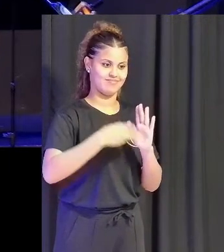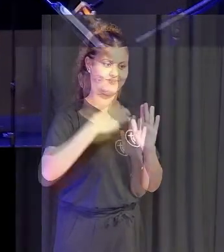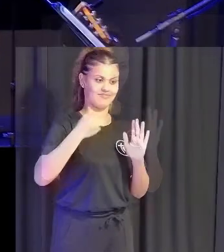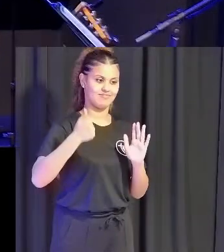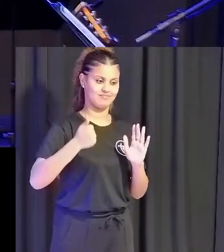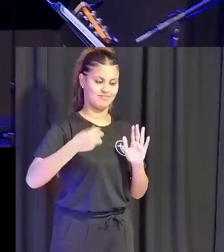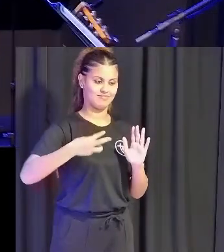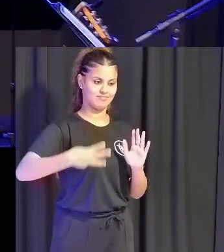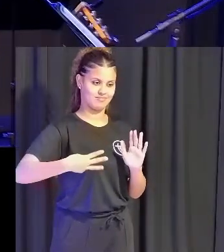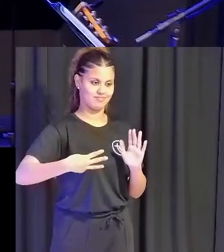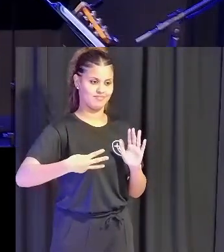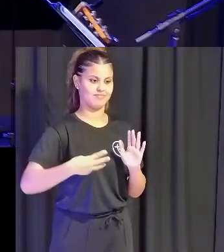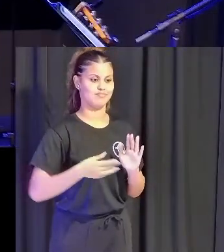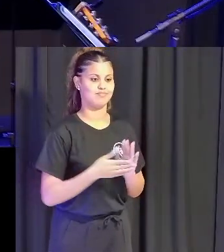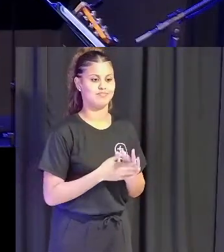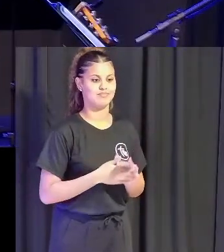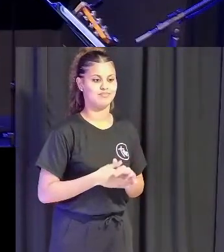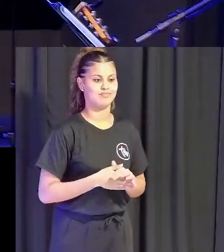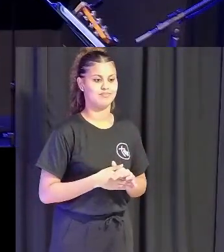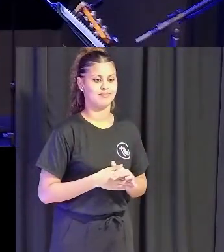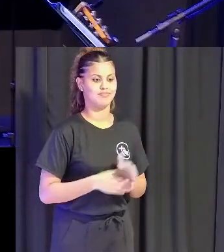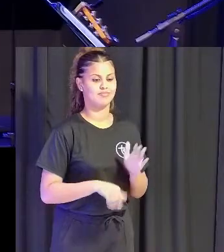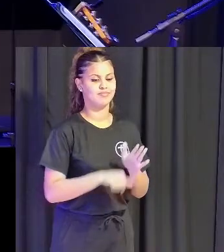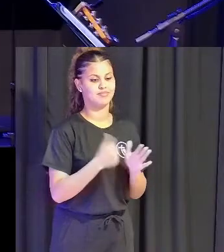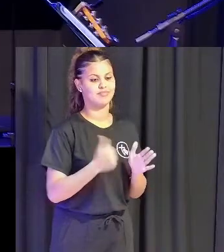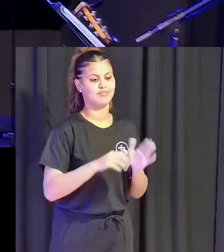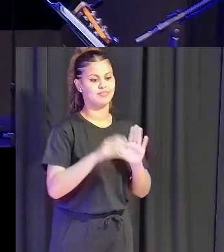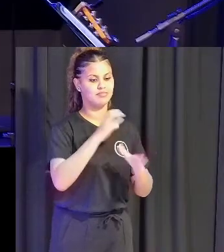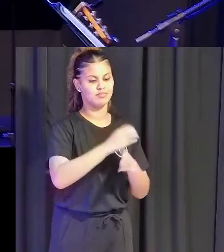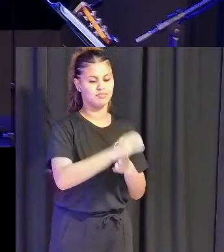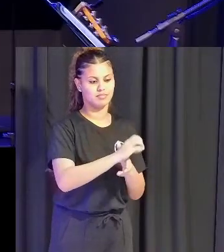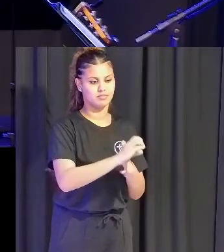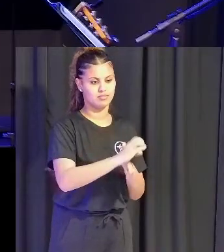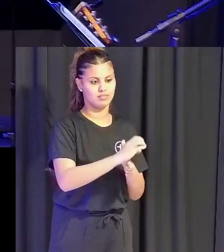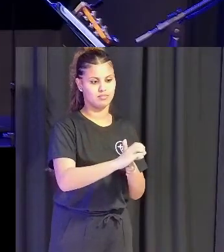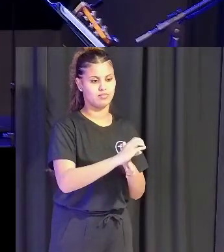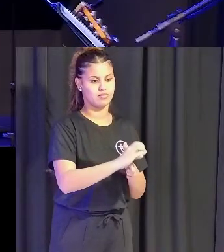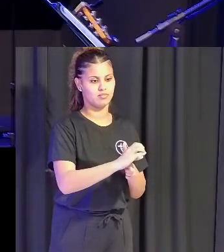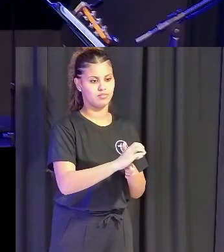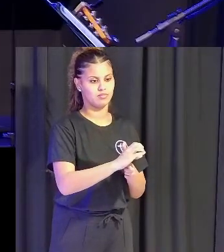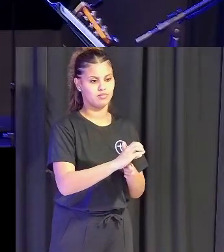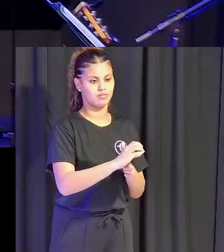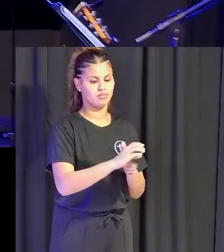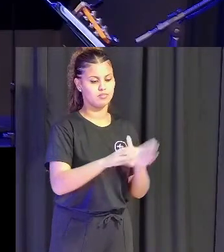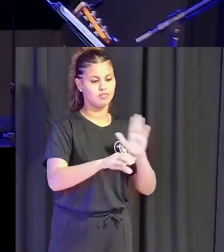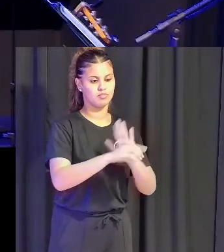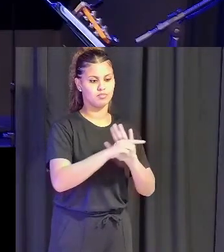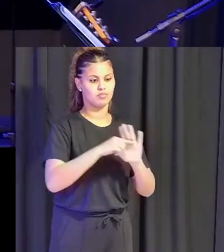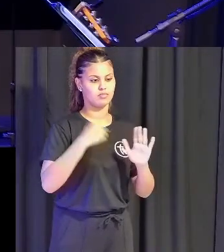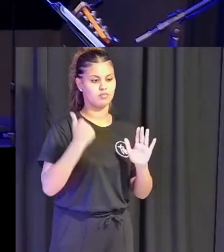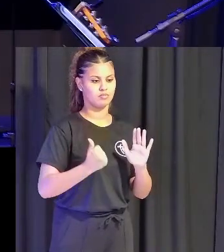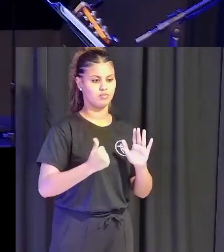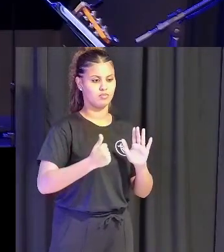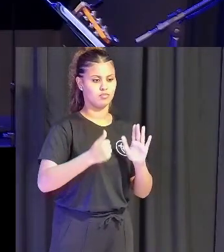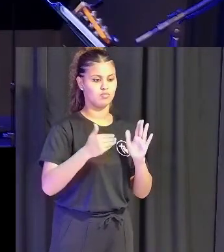nossas vidas. 1 de Coríntios 10, do 1 até o 13. Esta carta foi escrita por